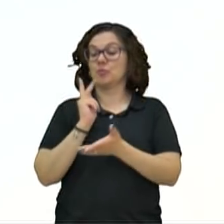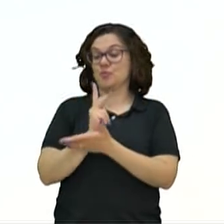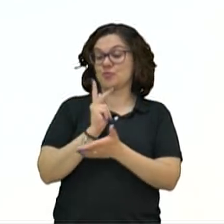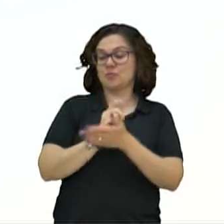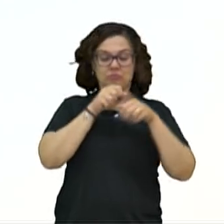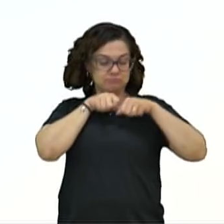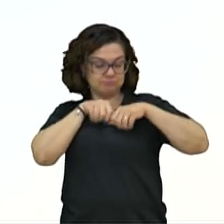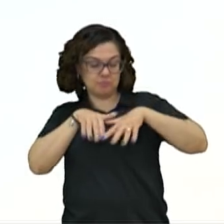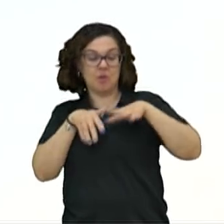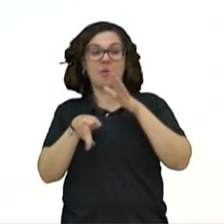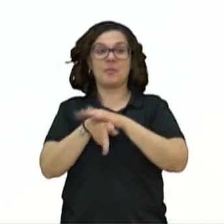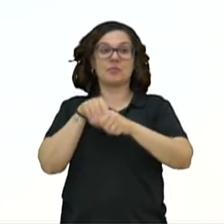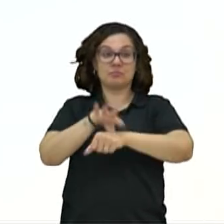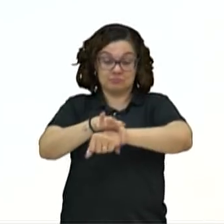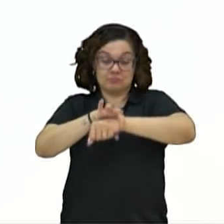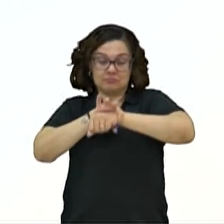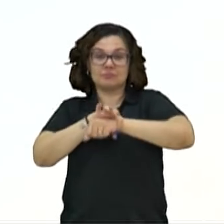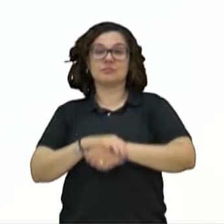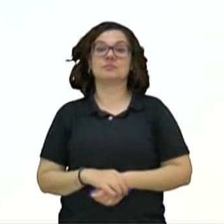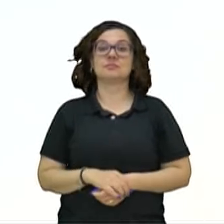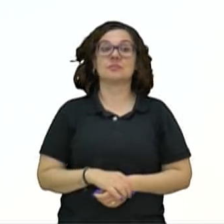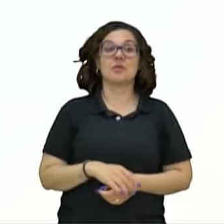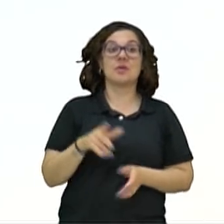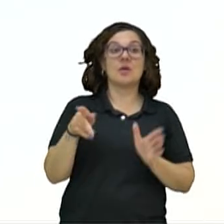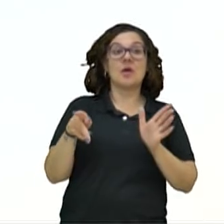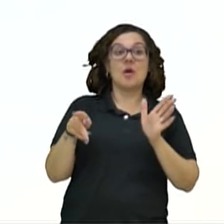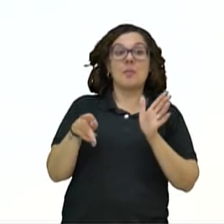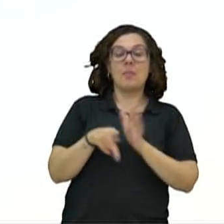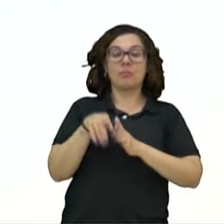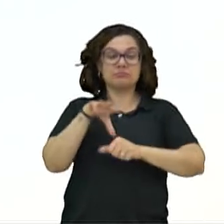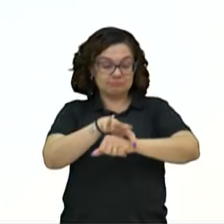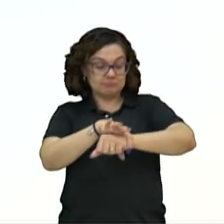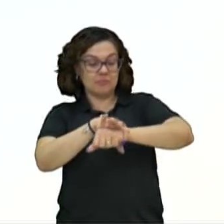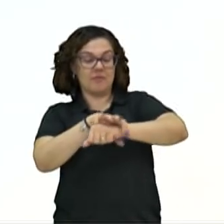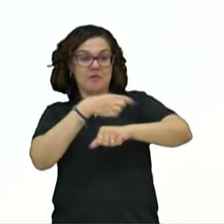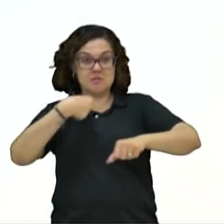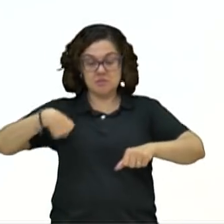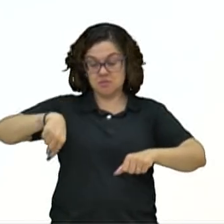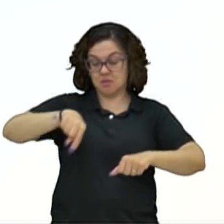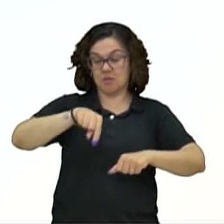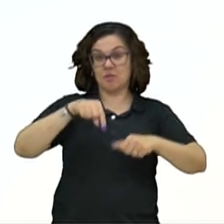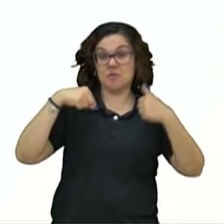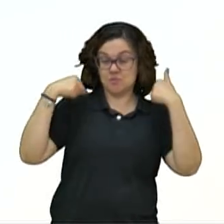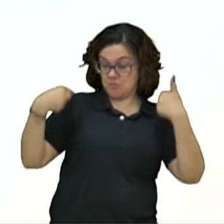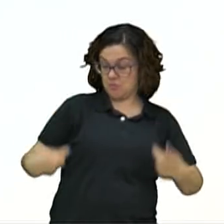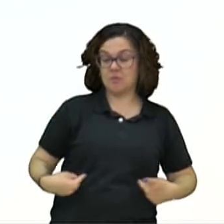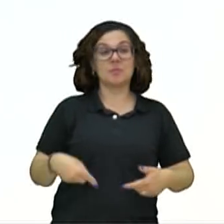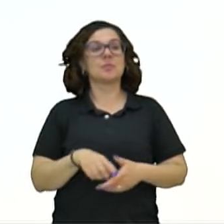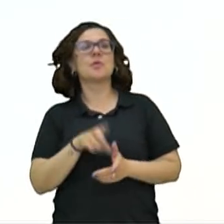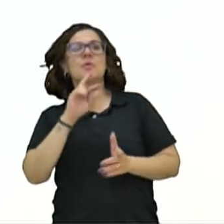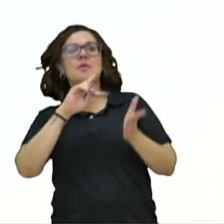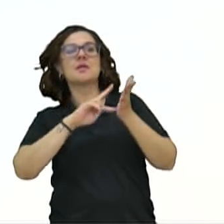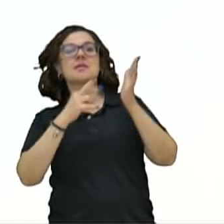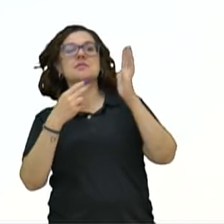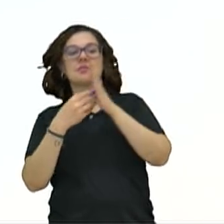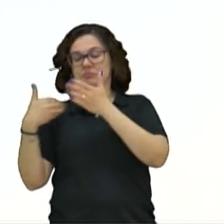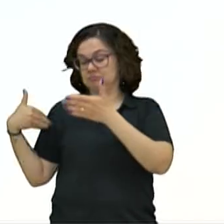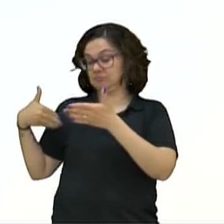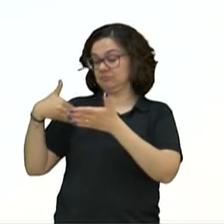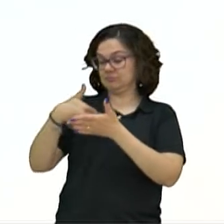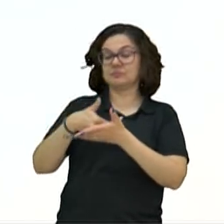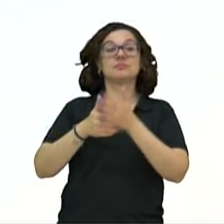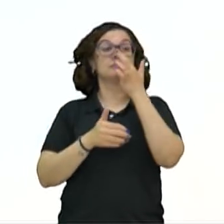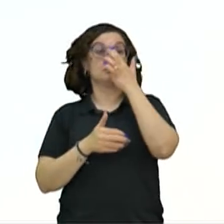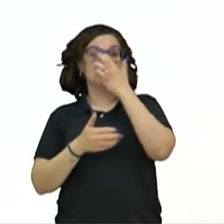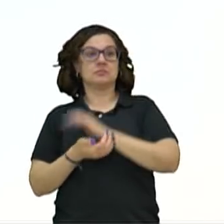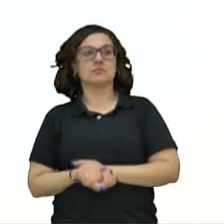falando do sistema imunitário, tá? Sistema de defesa, né, do nosso organismo. Então, fazendo aquela nossa